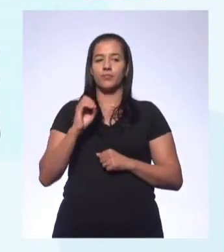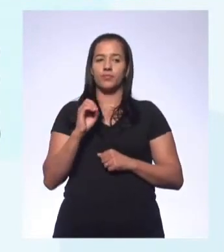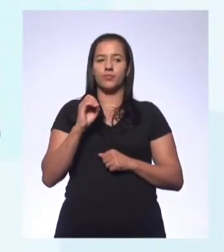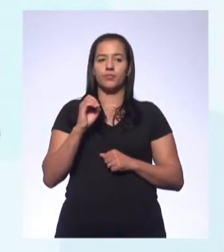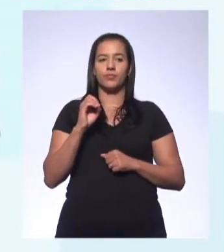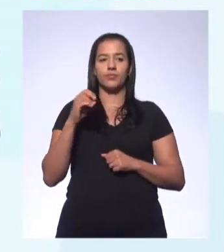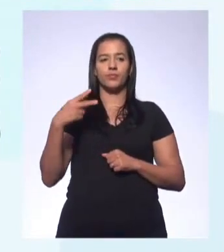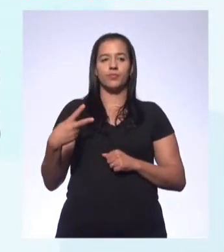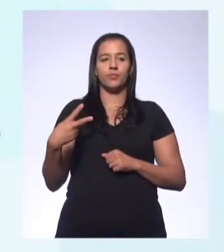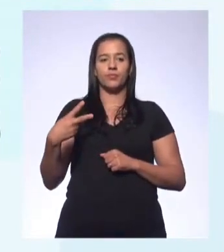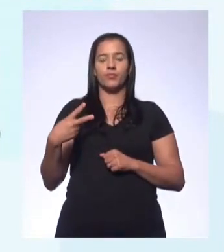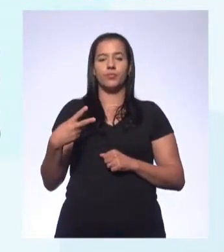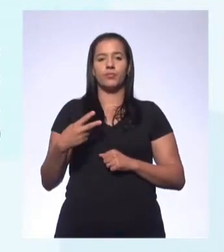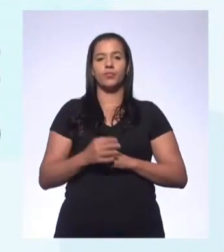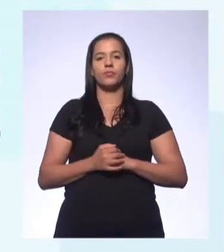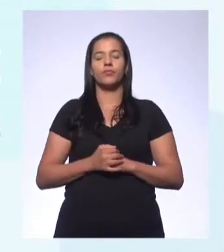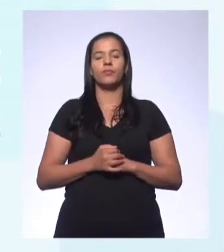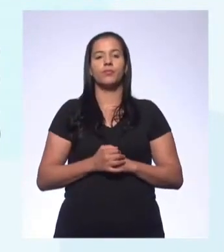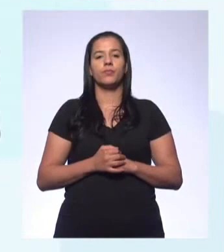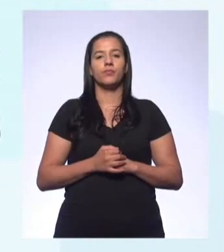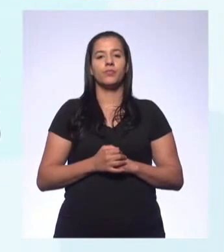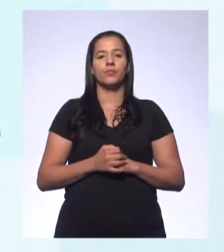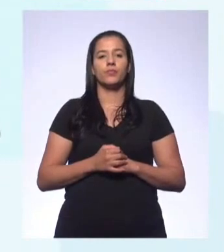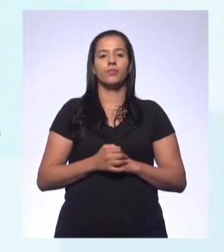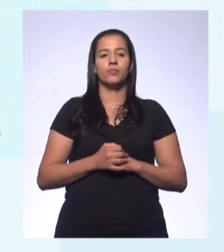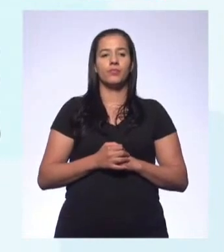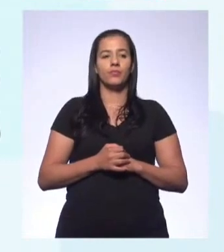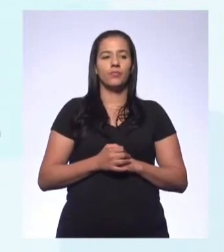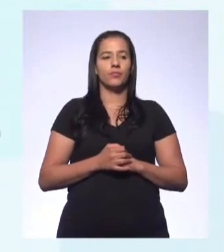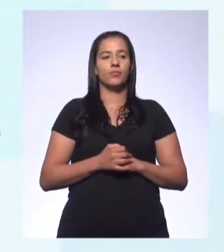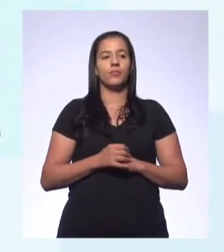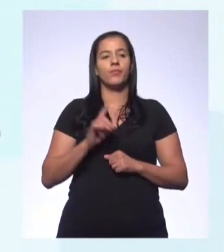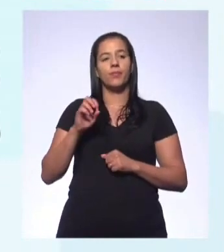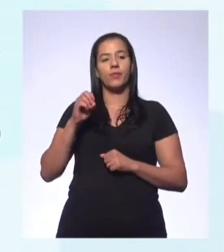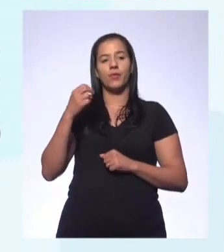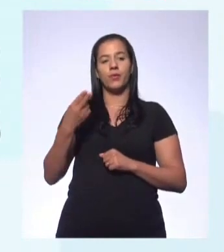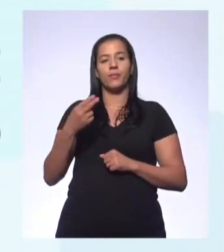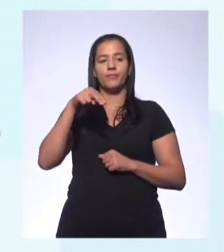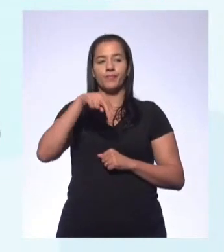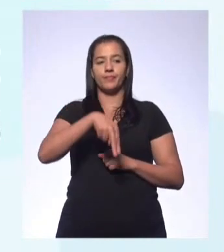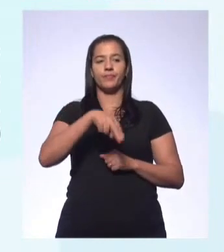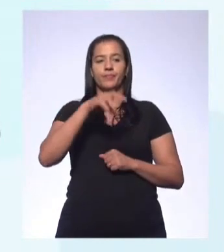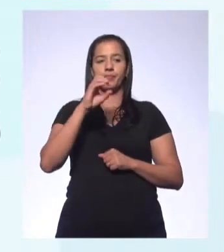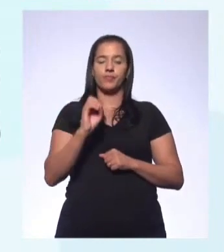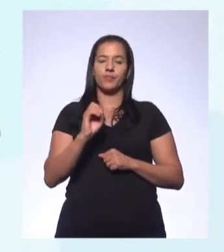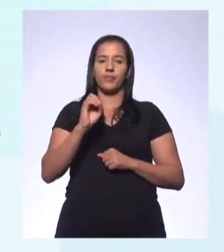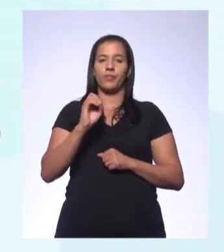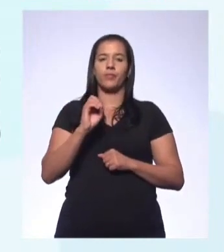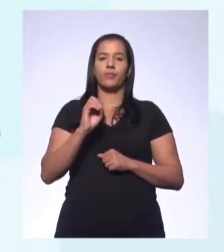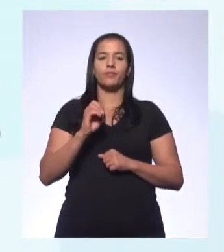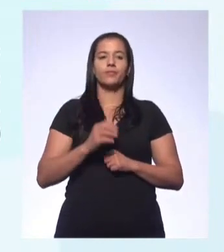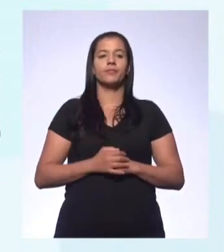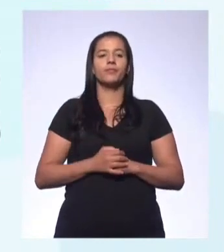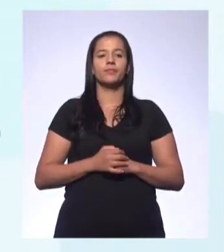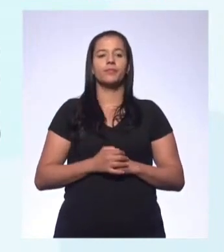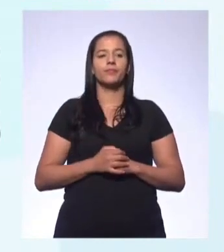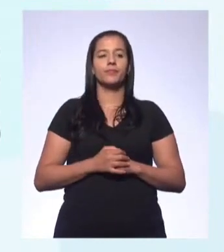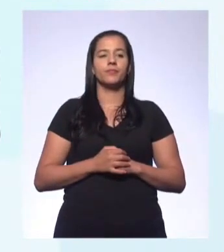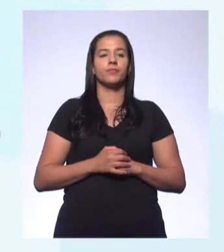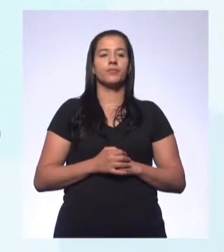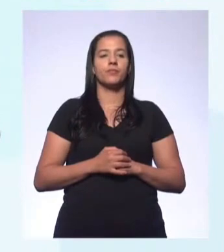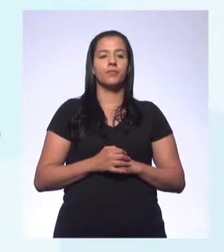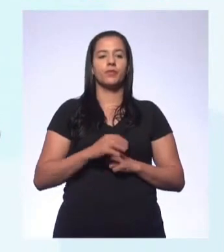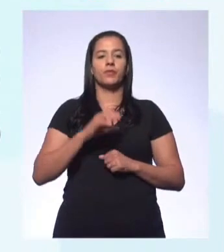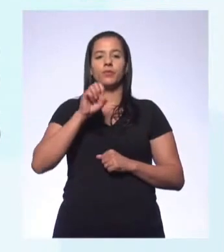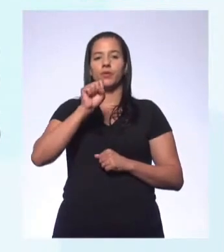de nitrogênio, certo, NO2, o monóxido de nitrogênio, NO, e o dióxido